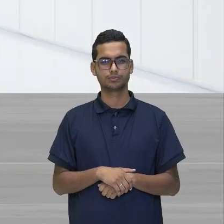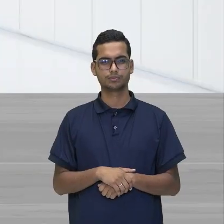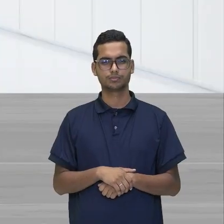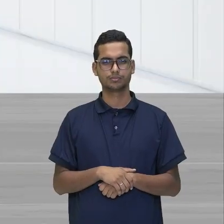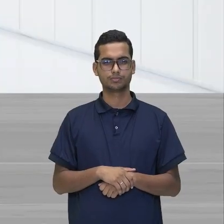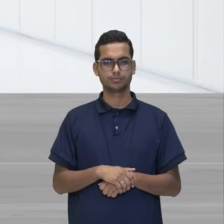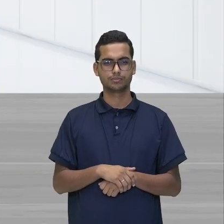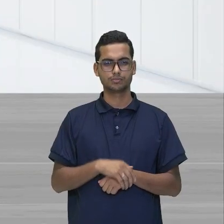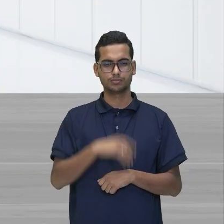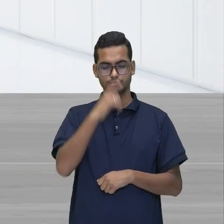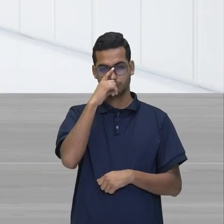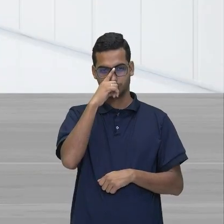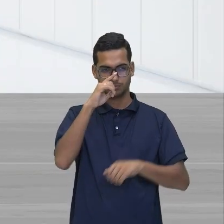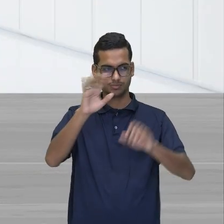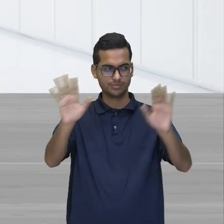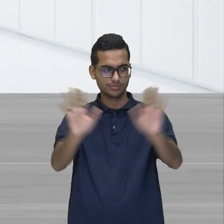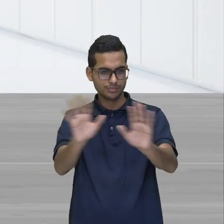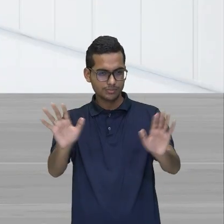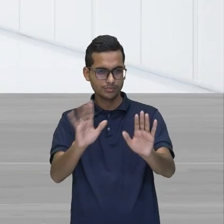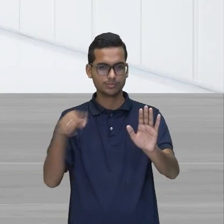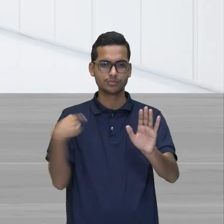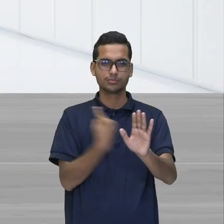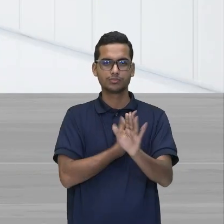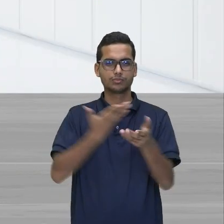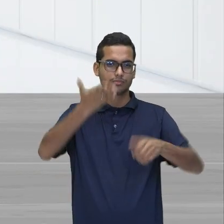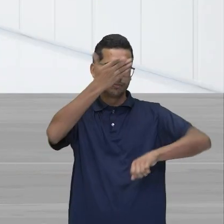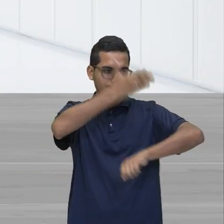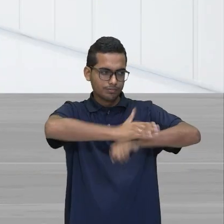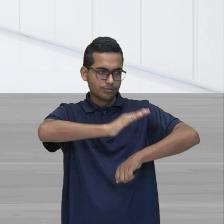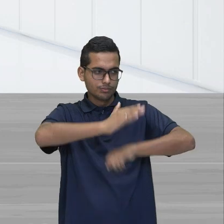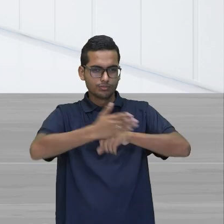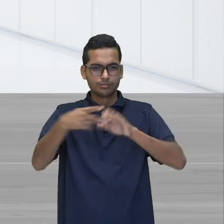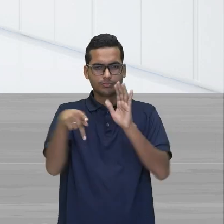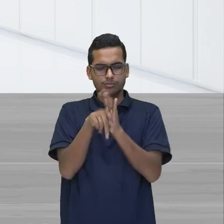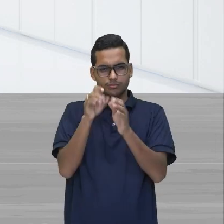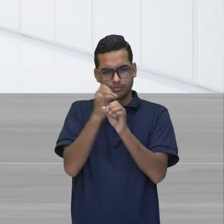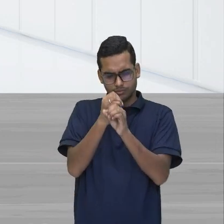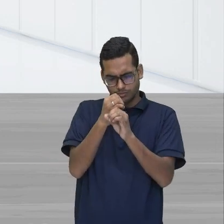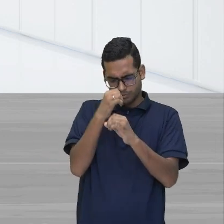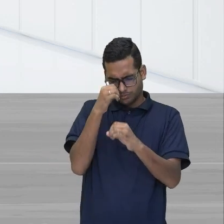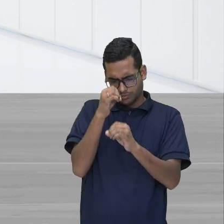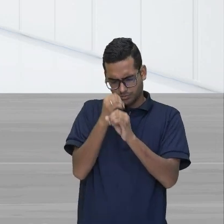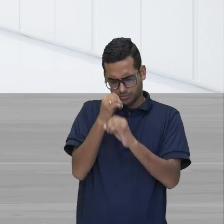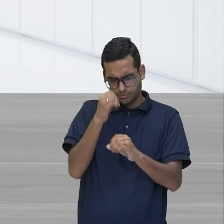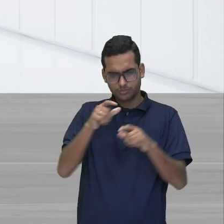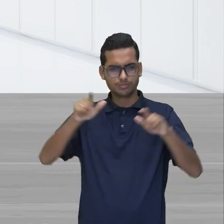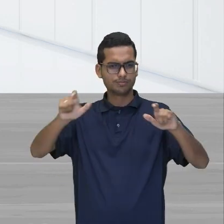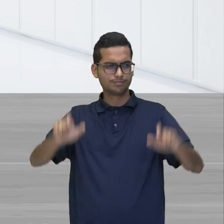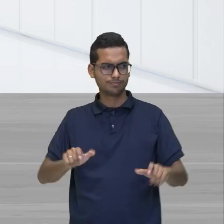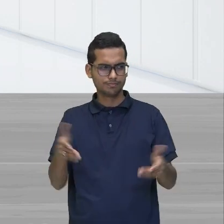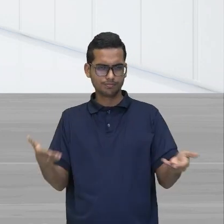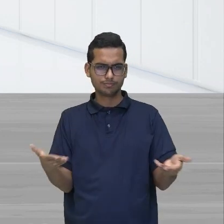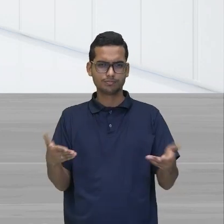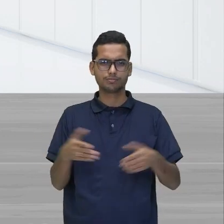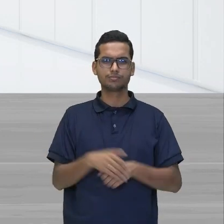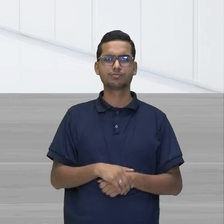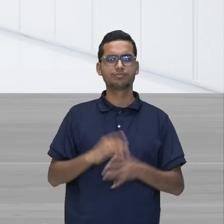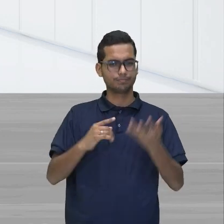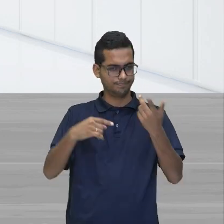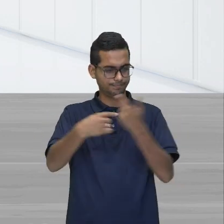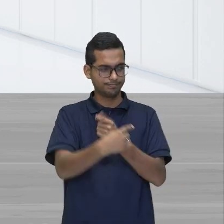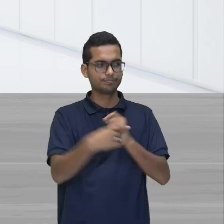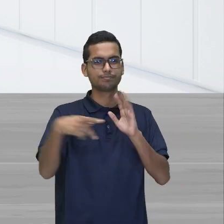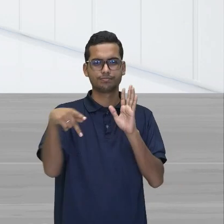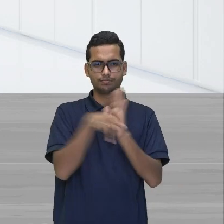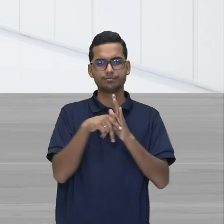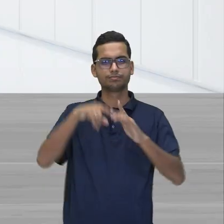Olá, estamos aqui numa atividade prática de laboratório. Olha o ambiente que eu estou, vejam, tem vários